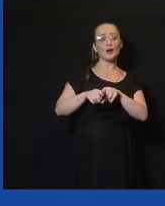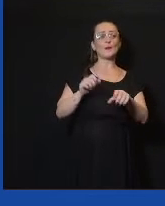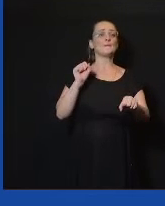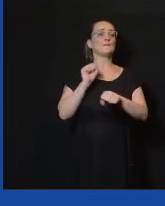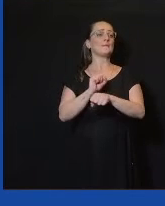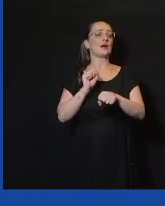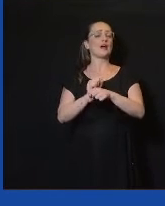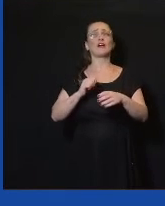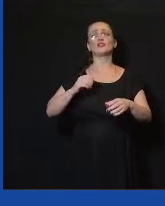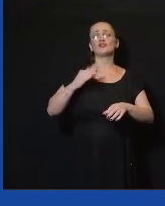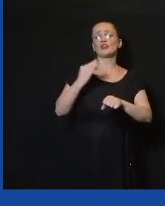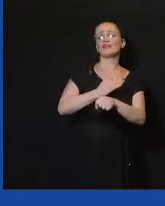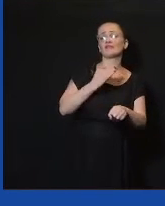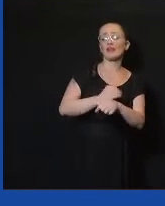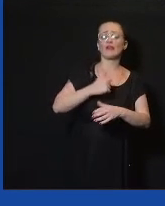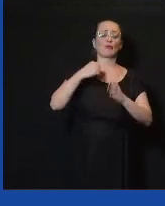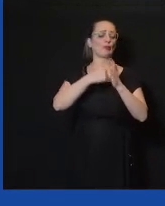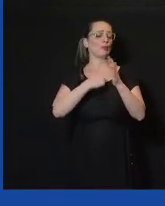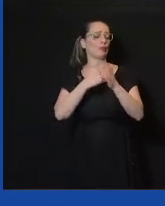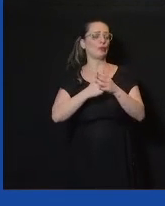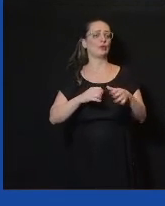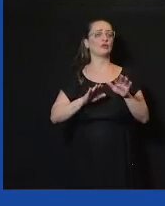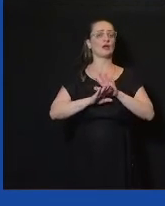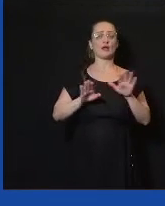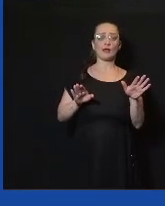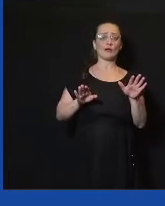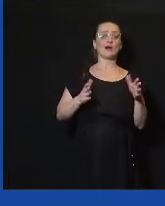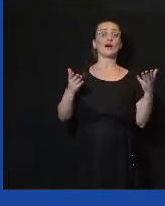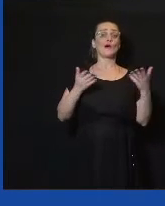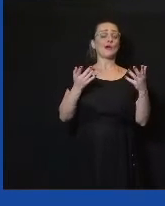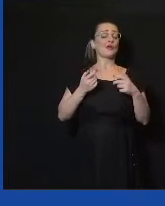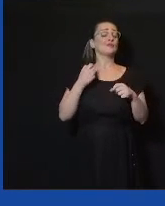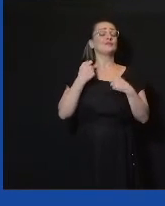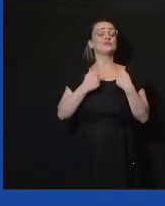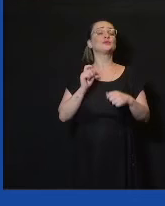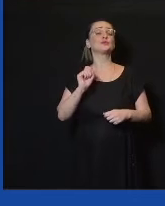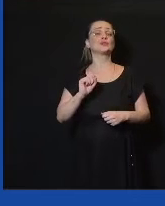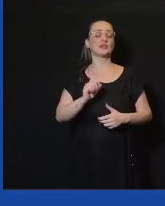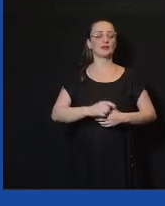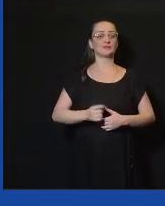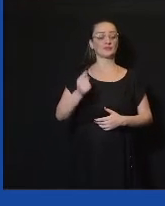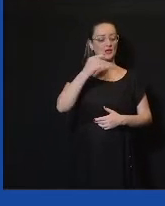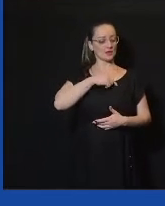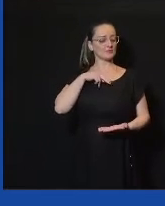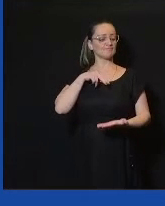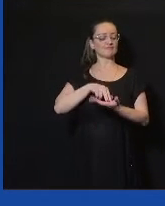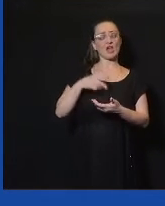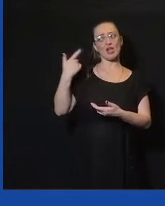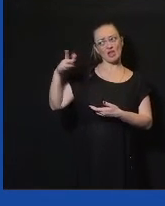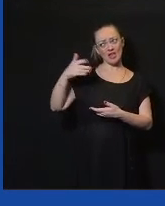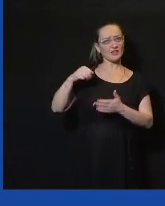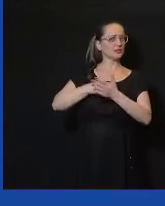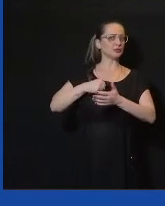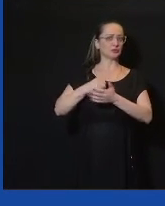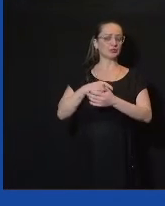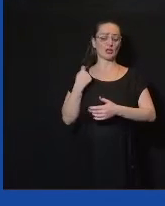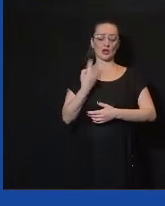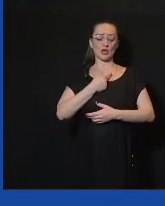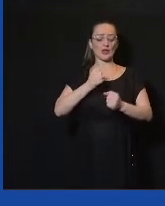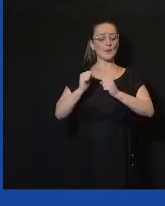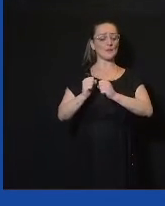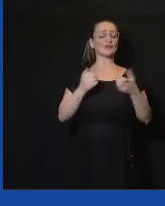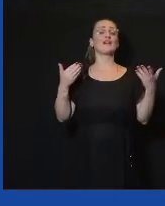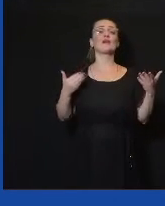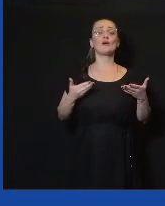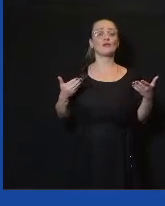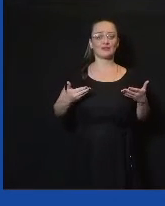de resistência, de luta. Nós temos agora que dizer o seguinte: eles que resistam, eles que lutem. Nós queremos o poder agora, cara.